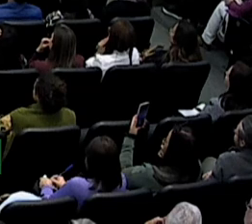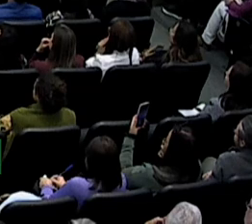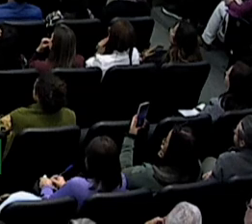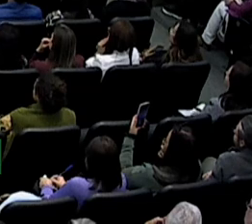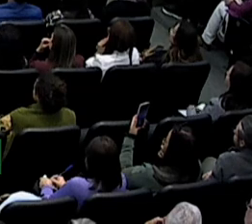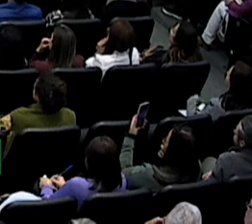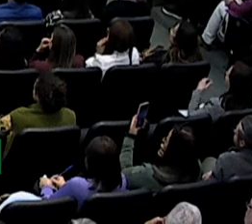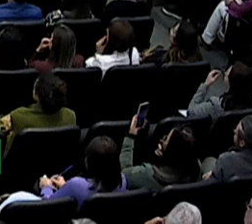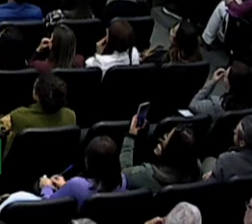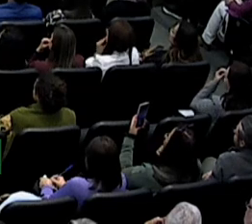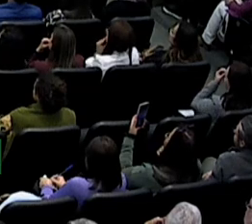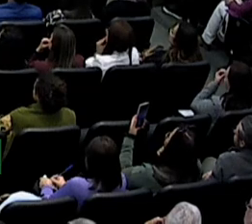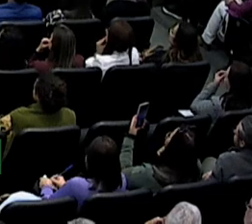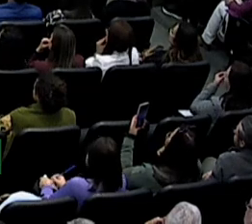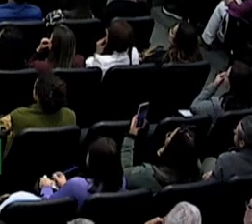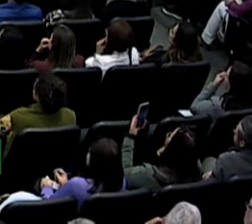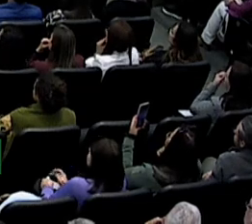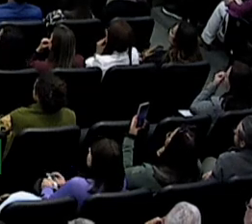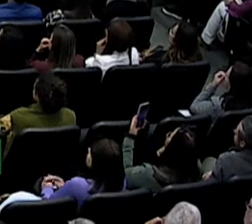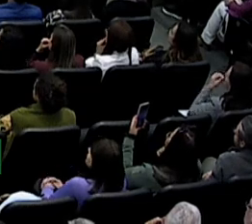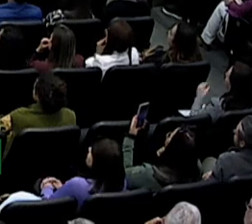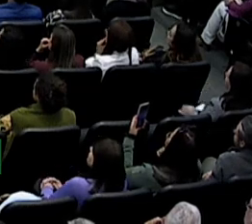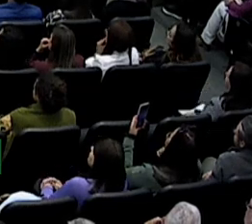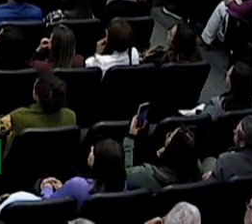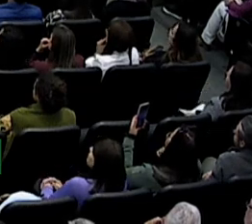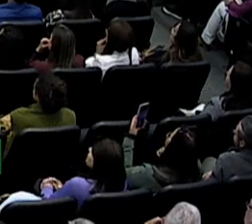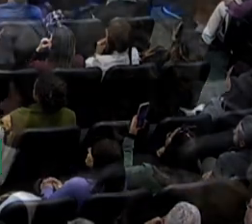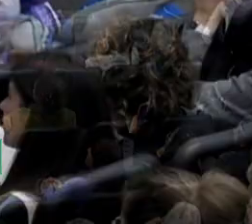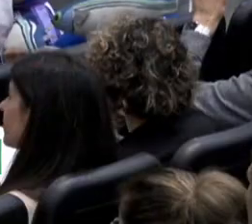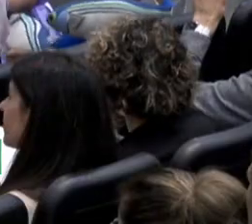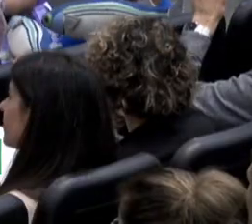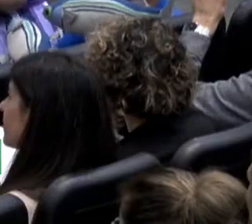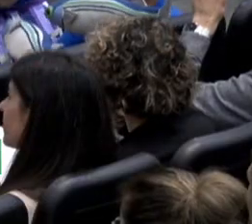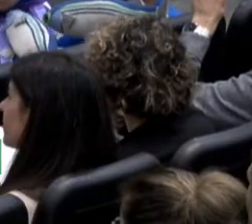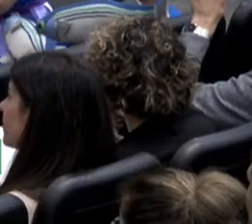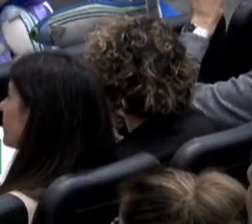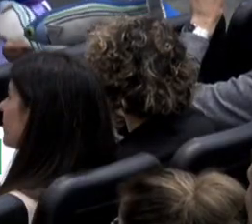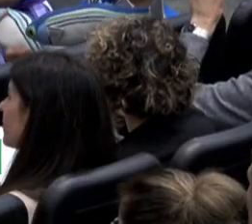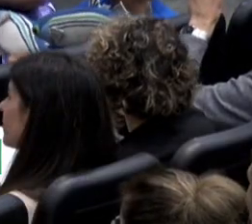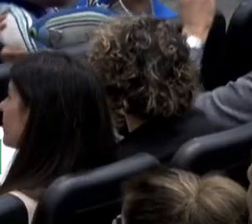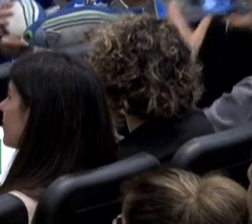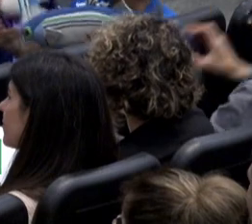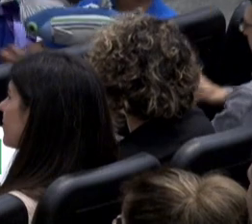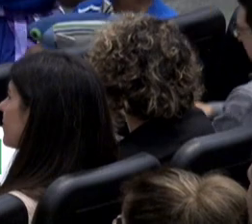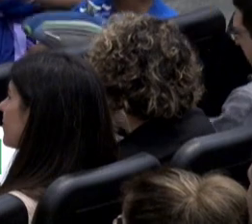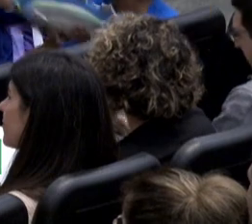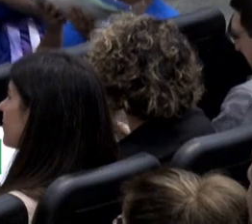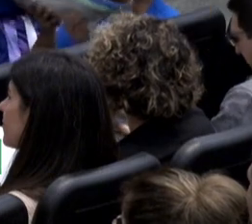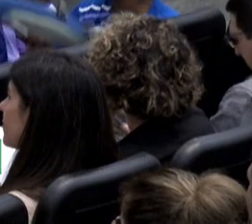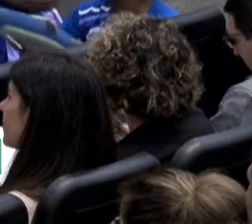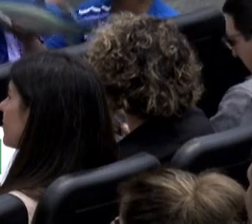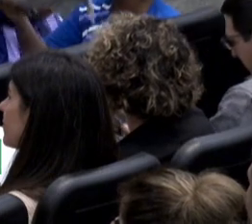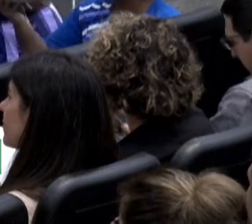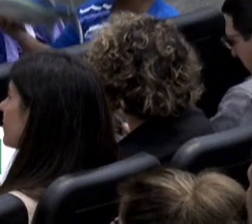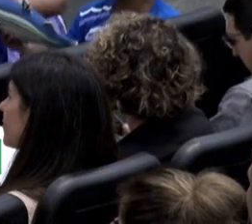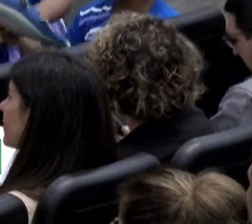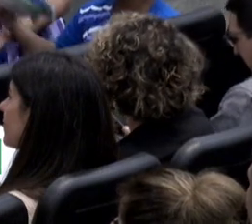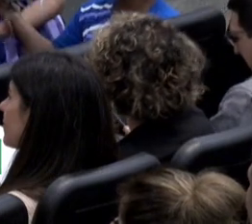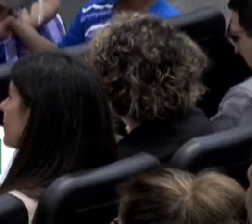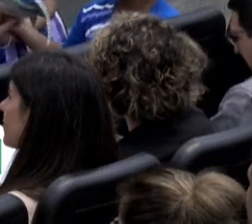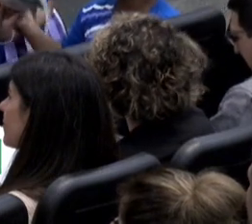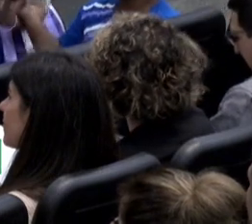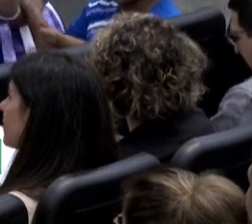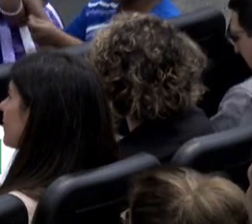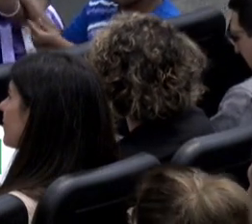acontecer. Ei, pescador, a temporada está aberta, o vigia dá